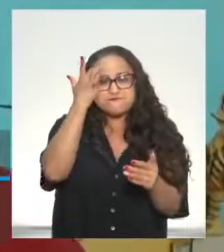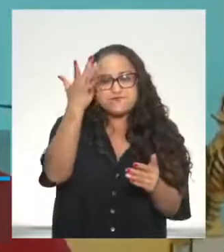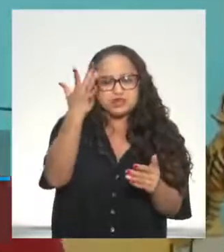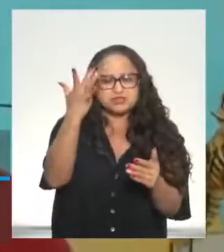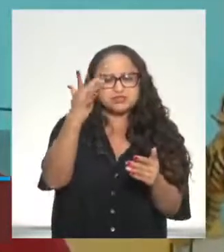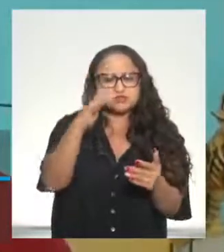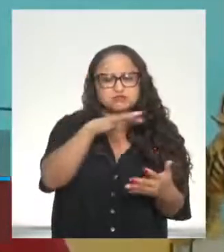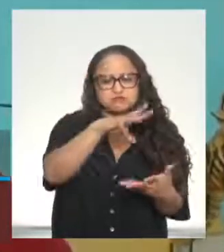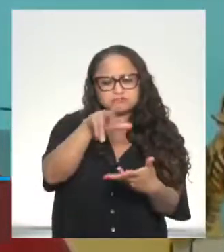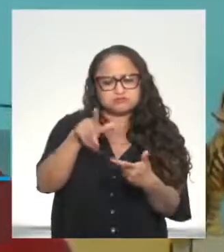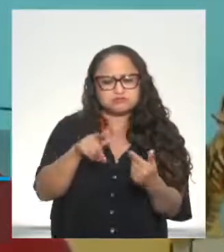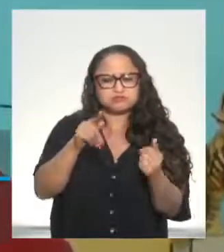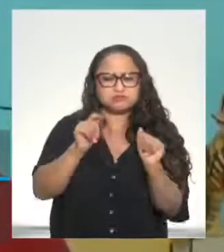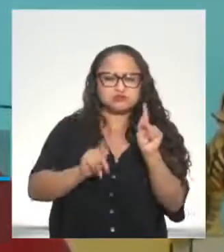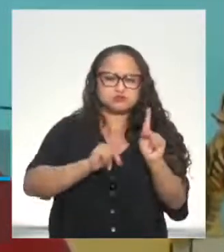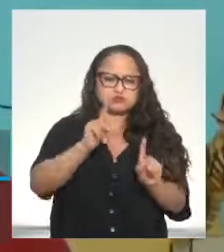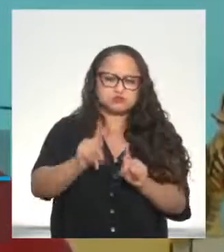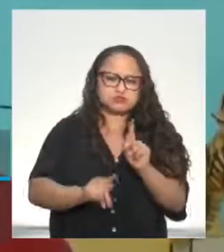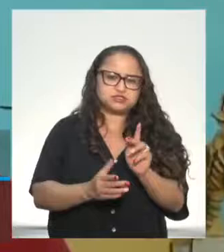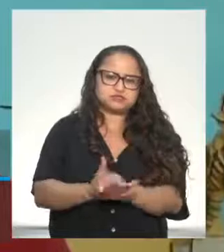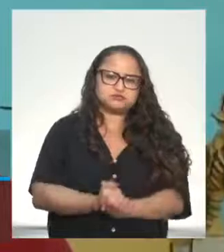mundo?